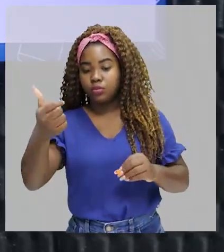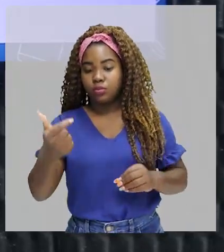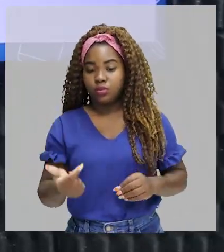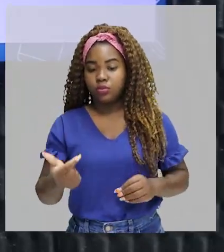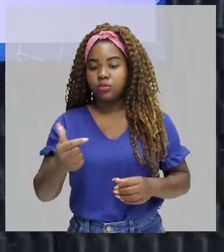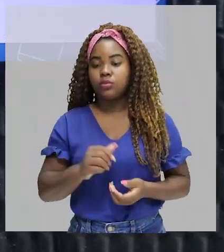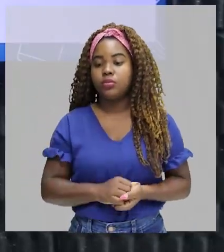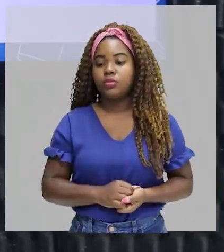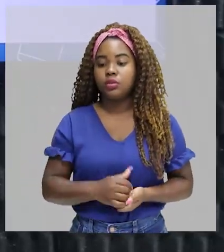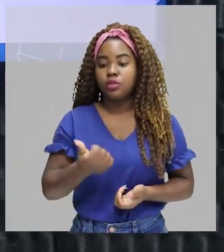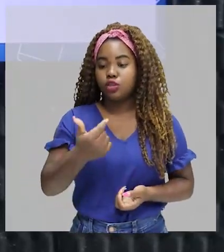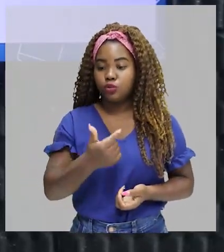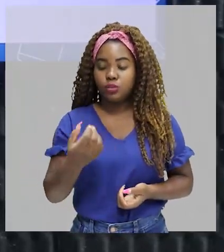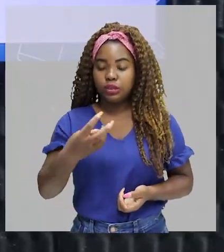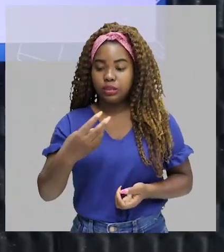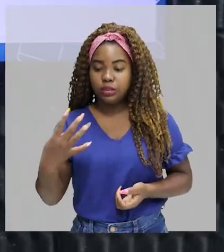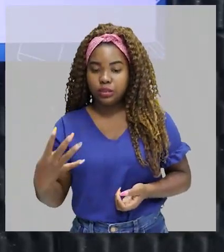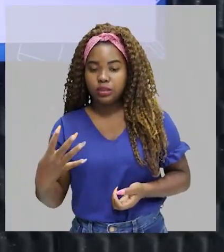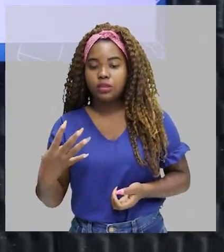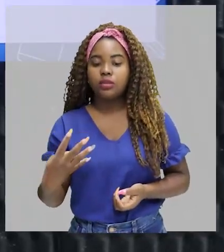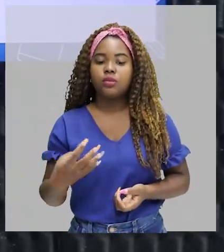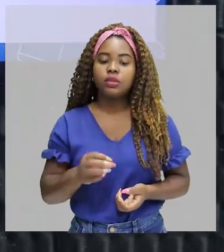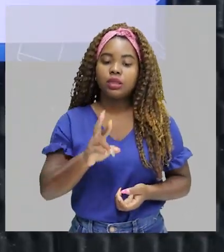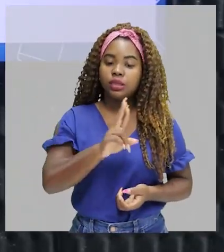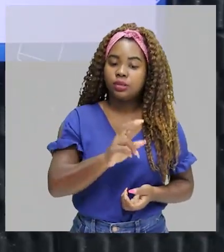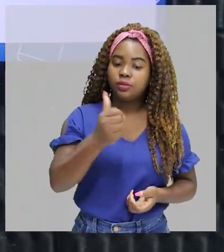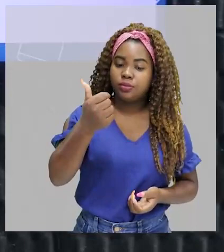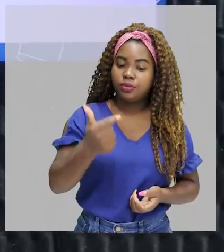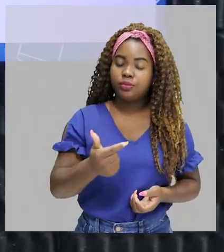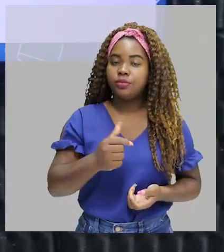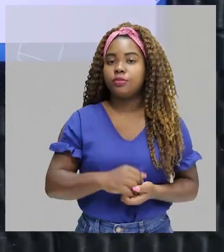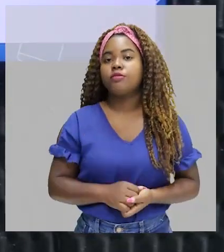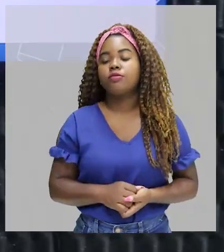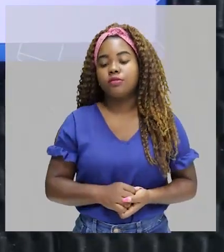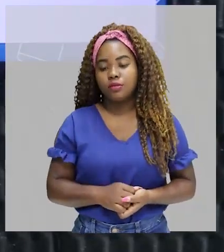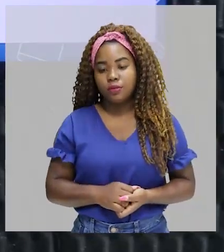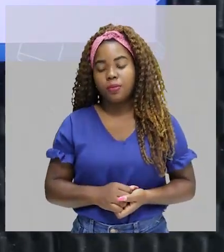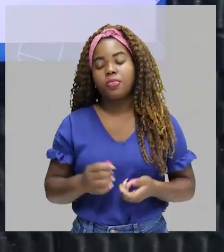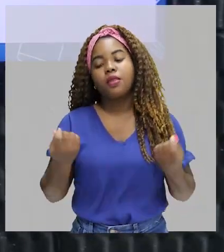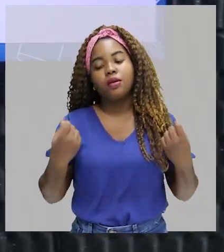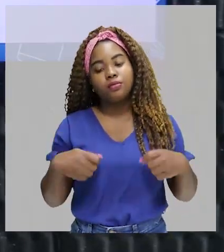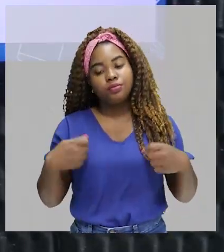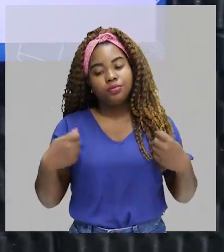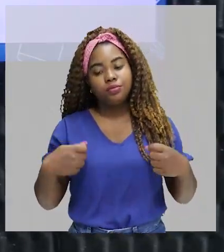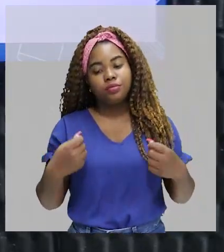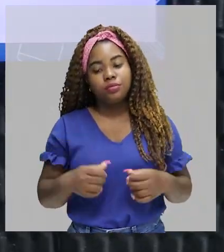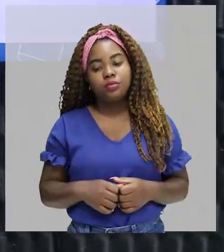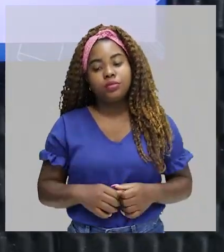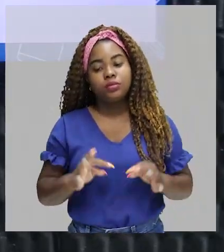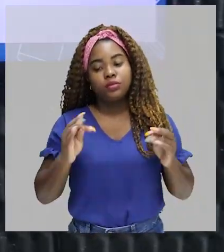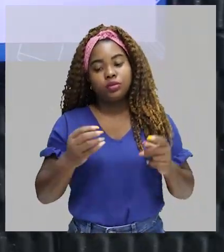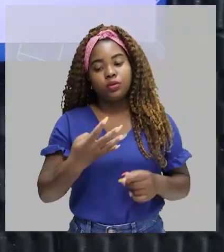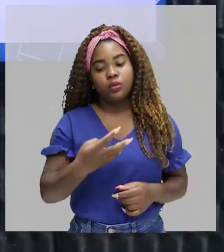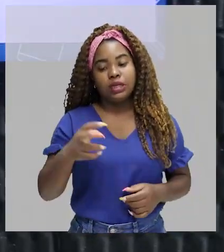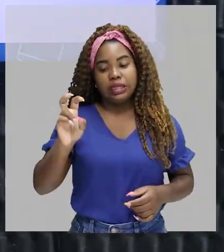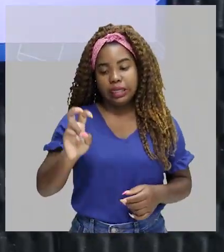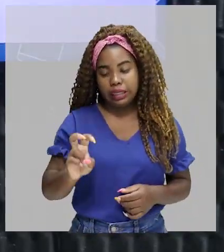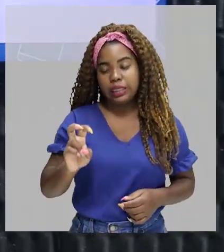entre esses valores aqui, de maneira que a razão seja meio? Então, eu preciso, né, eu tenho um total